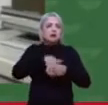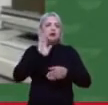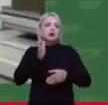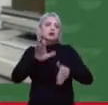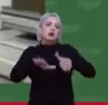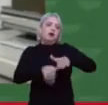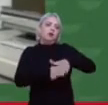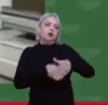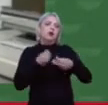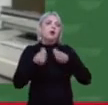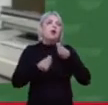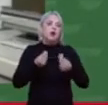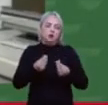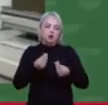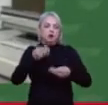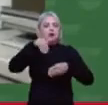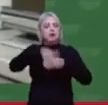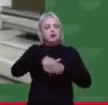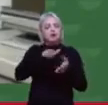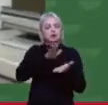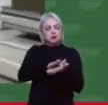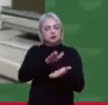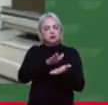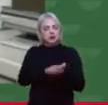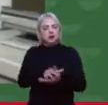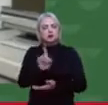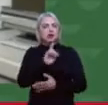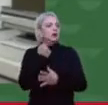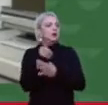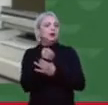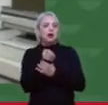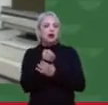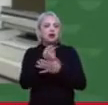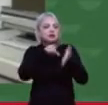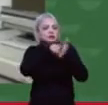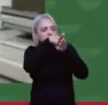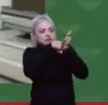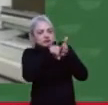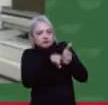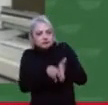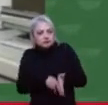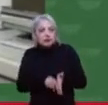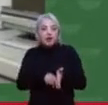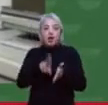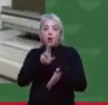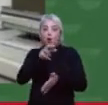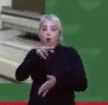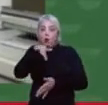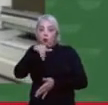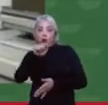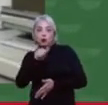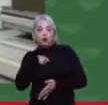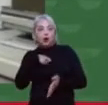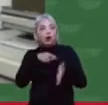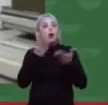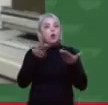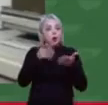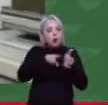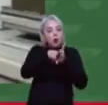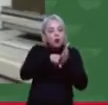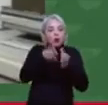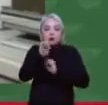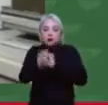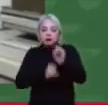vai ser fraudada? E o voto impresso, ele não garante a auditagem da urna. Hoje as urnas eletrônicas são auditáveis.